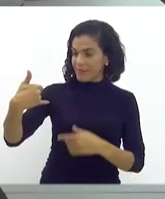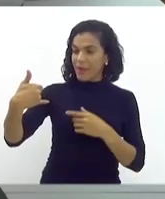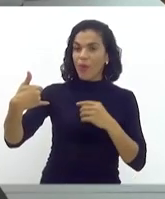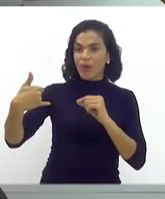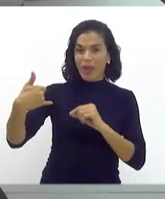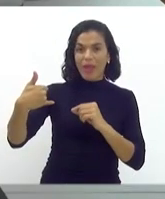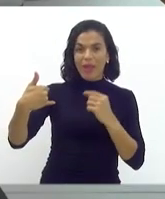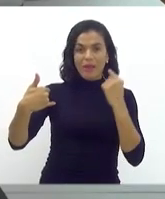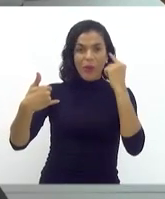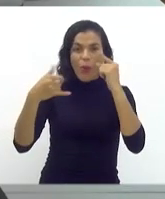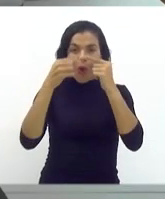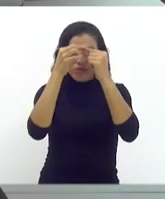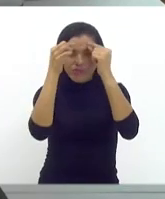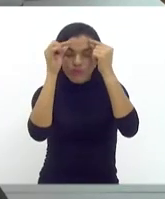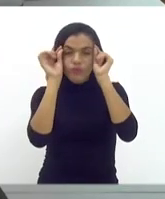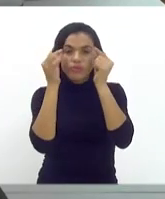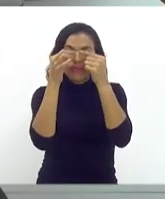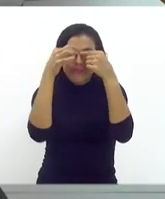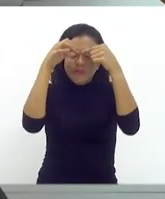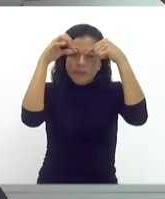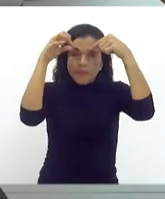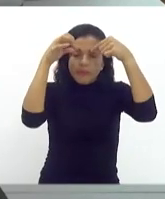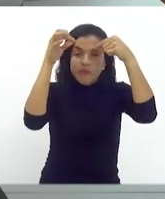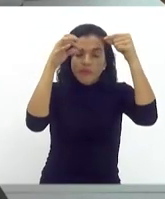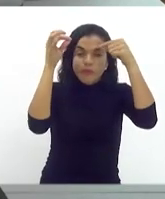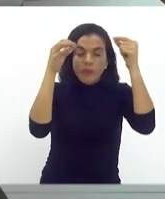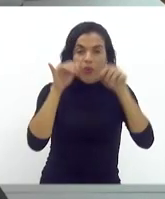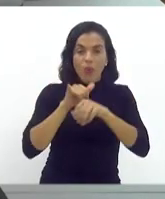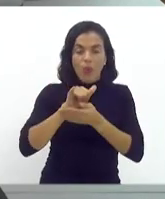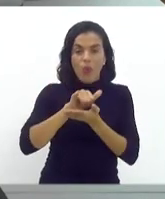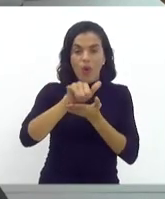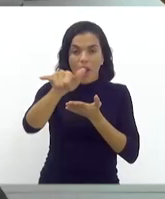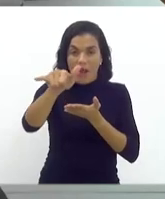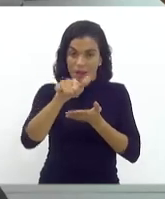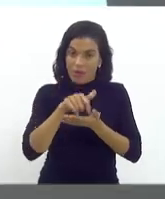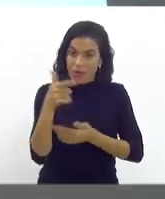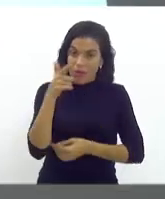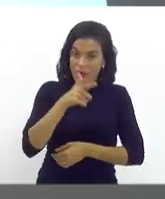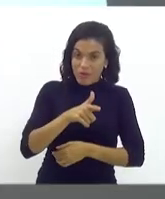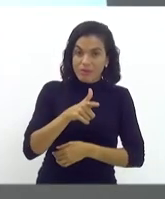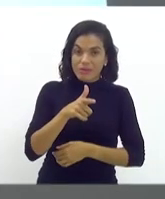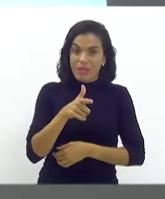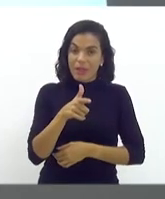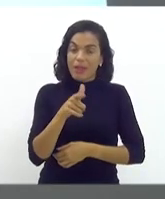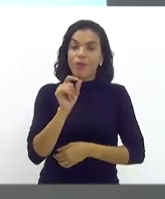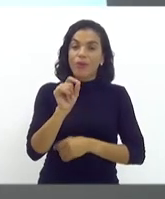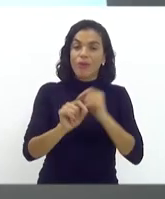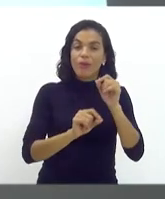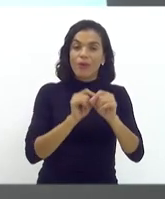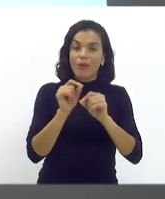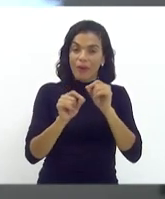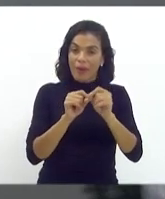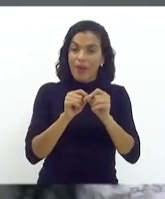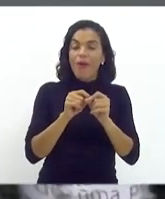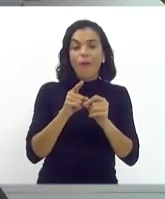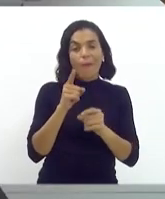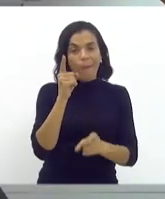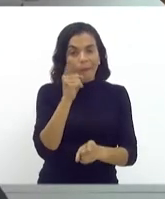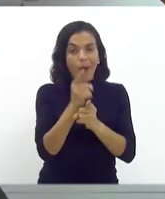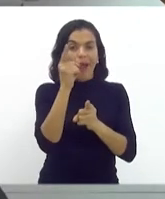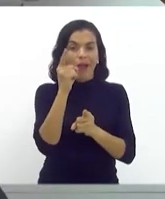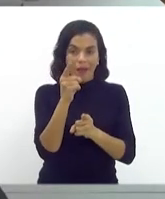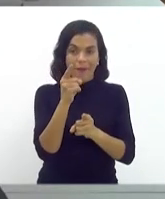fazendo traços do rosto né no aeroporto a gente consegue visualizar aquele o reconhecimento